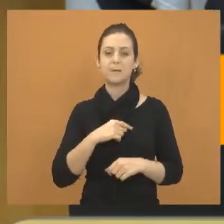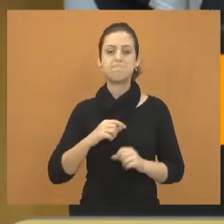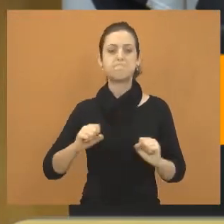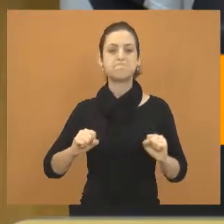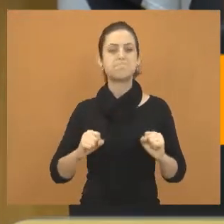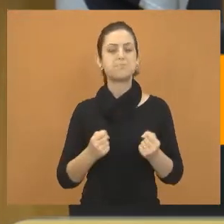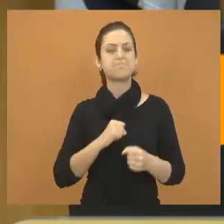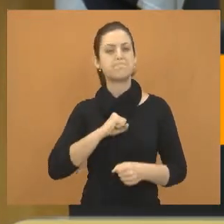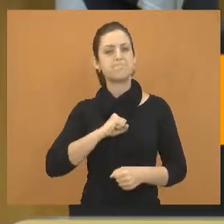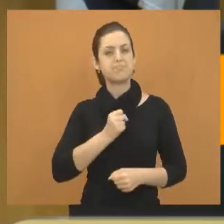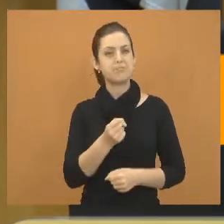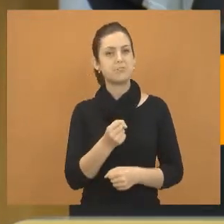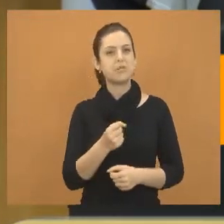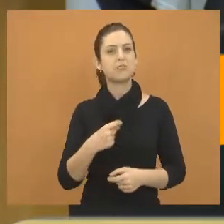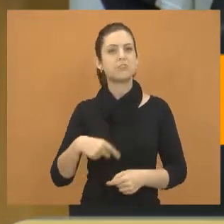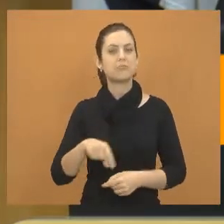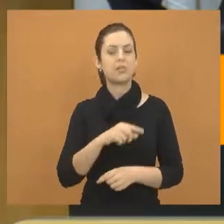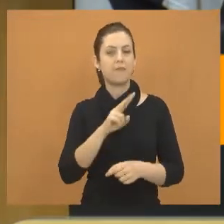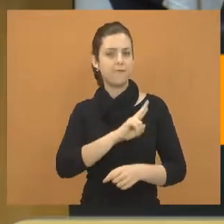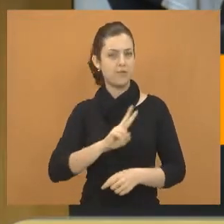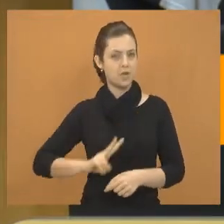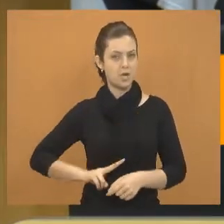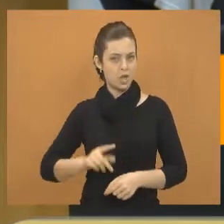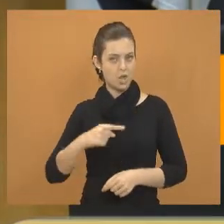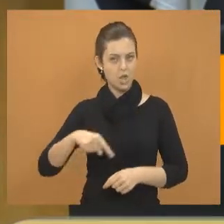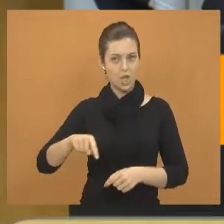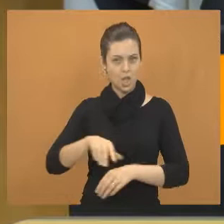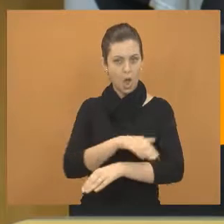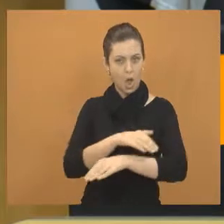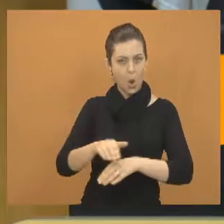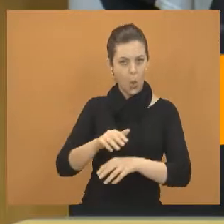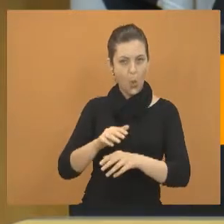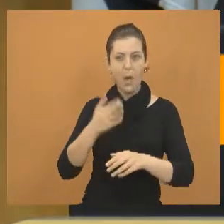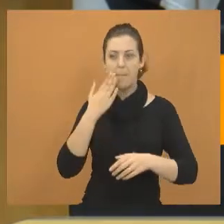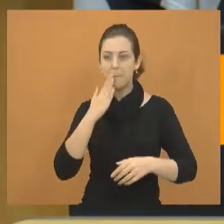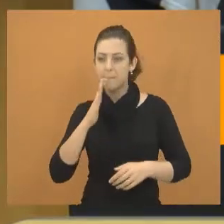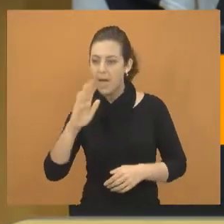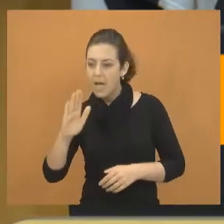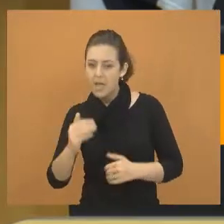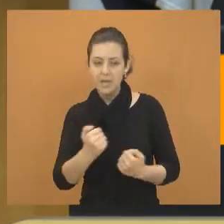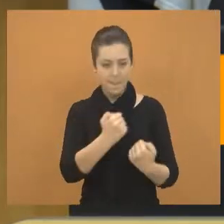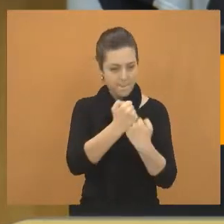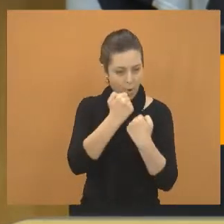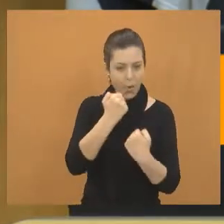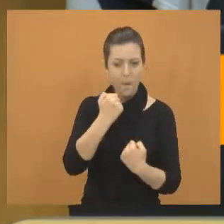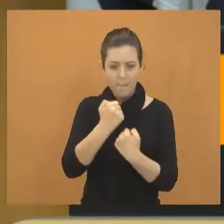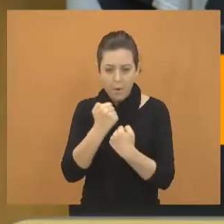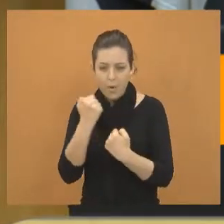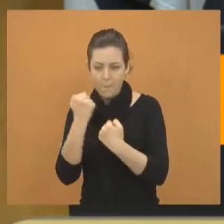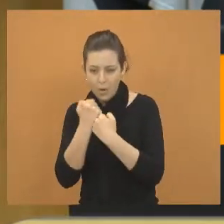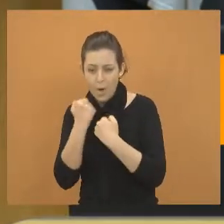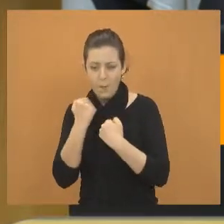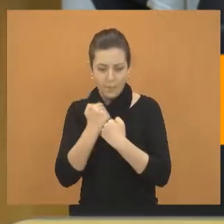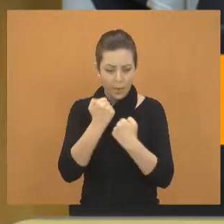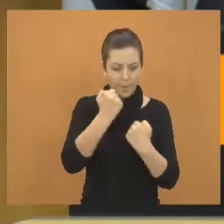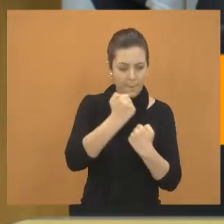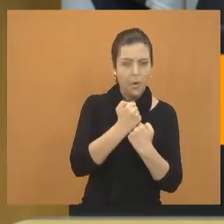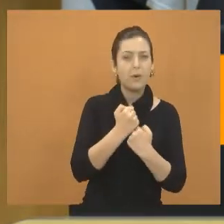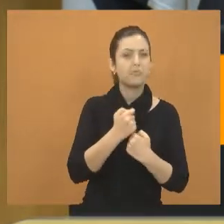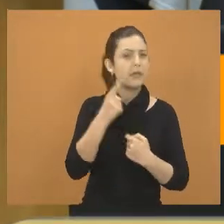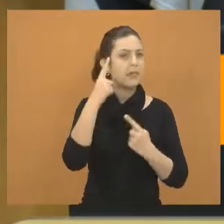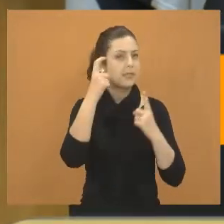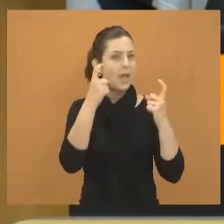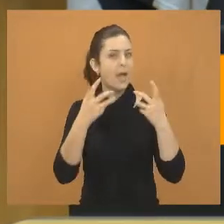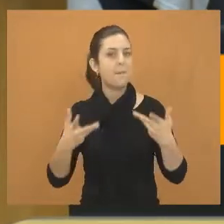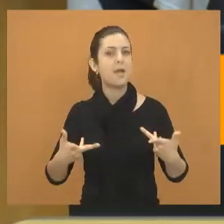indignação enquanto vereadores, porque quando a gente sai para as ruas e a gente pede apoio, a gente tem proposta, a gente tem ideias